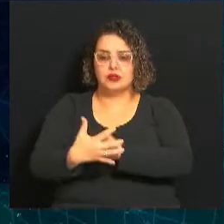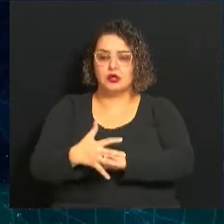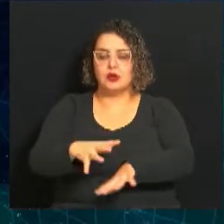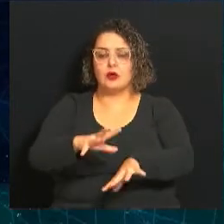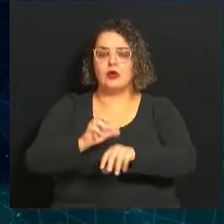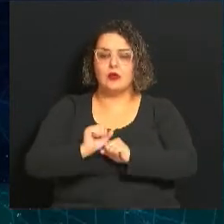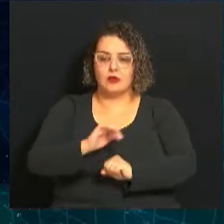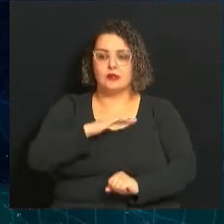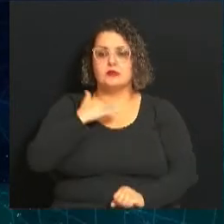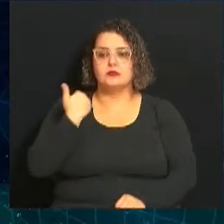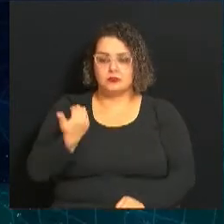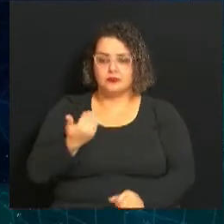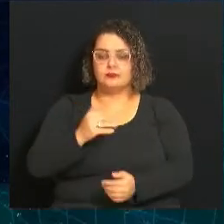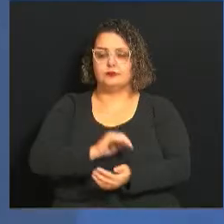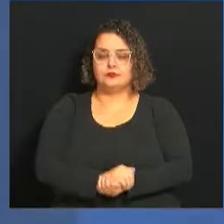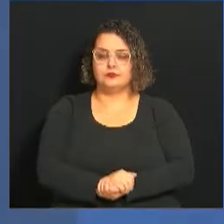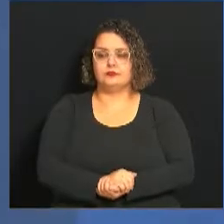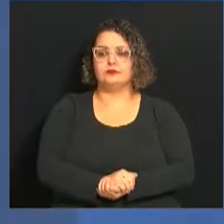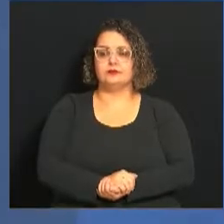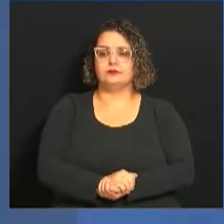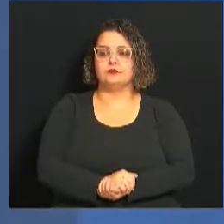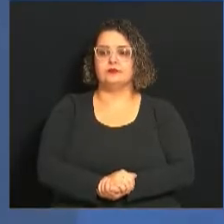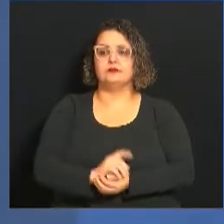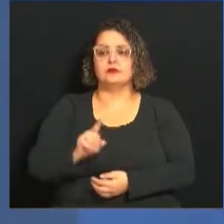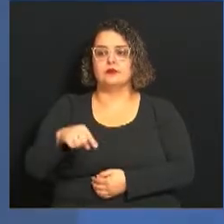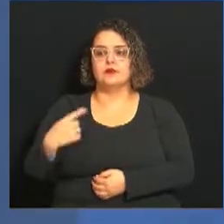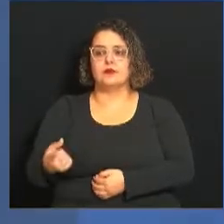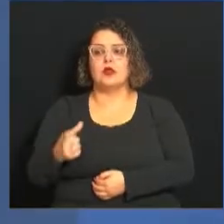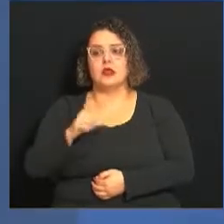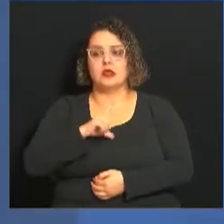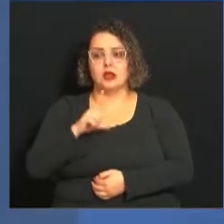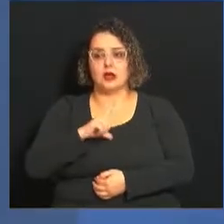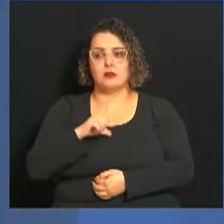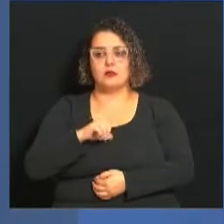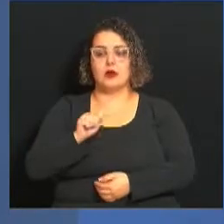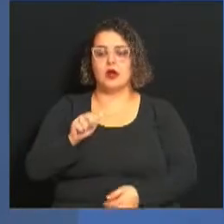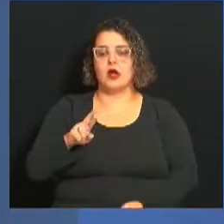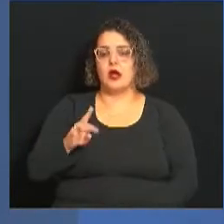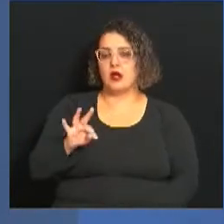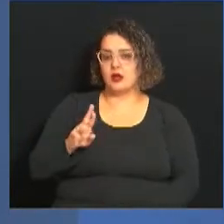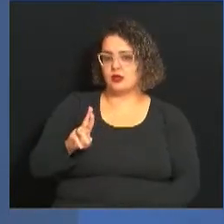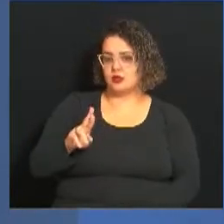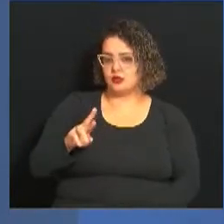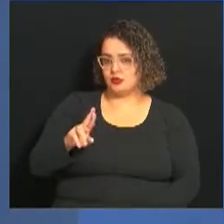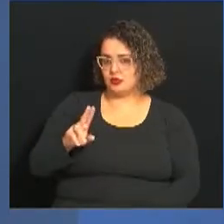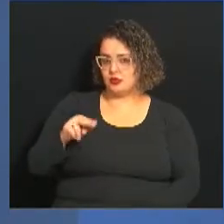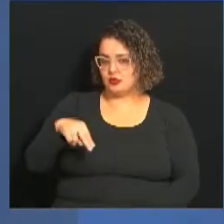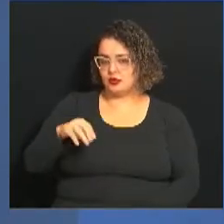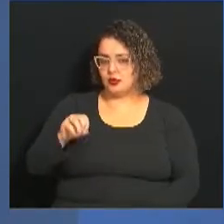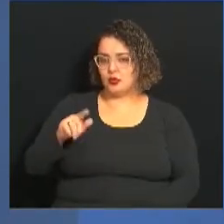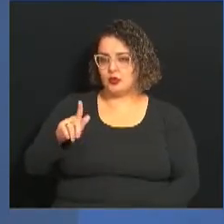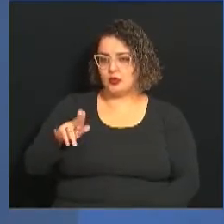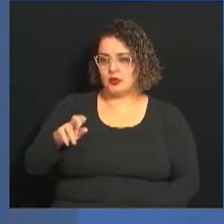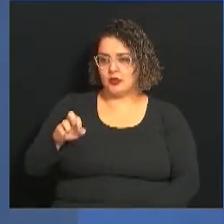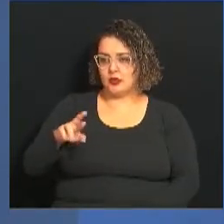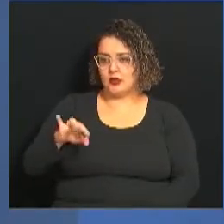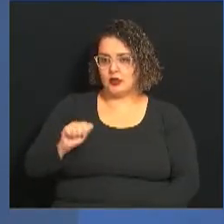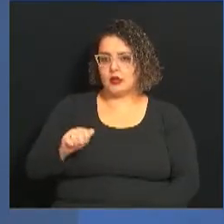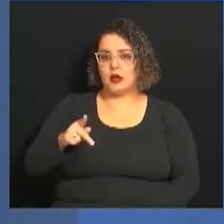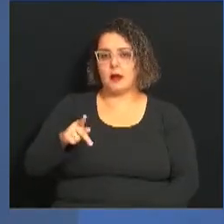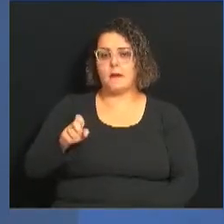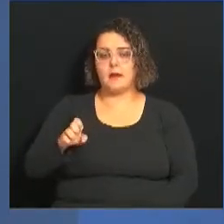Cosmópolis 183 e na sequência nós temos Arthur Nogueira, Pedreira, Santo Antônio de